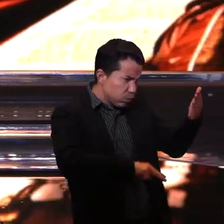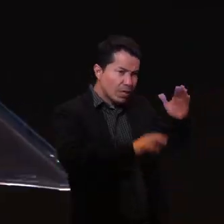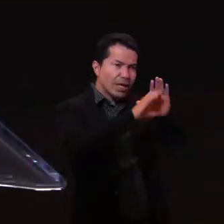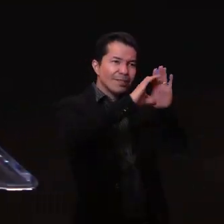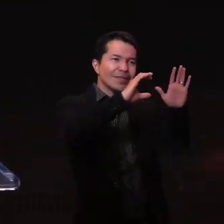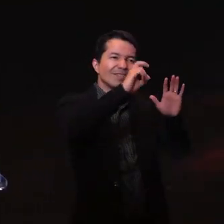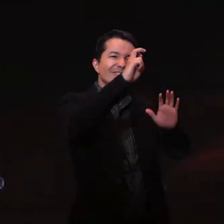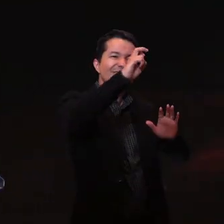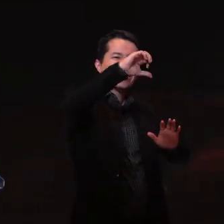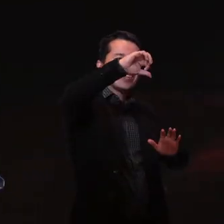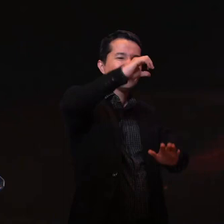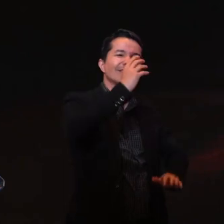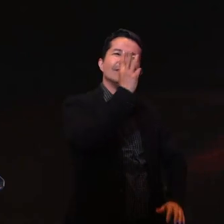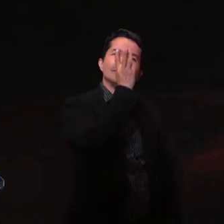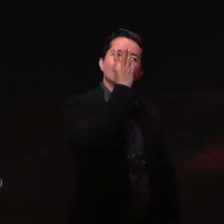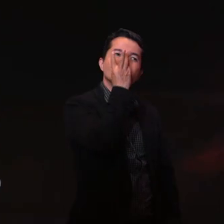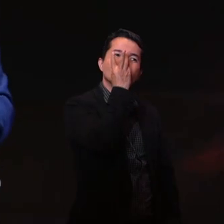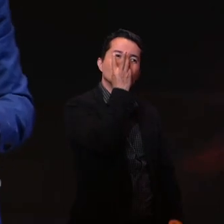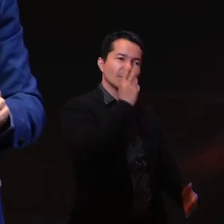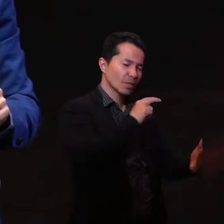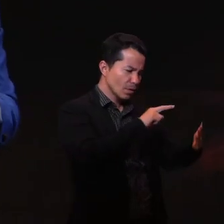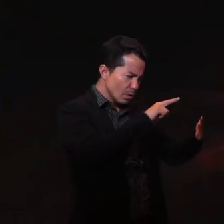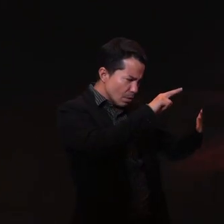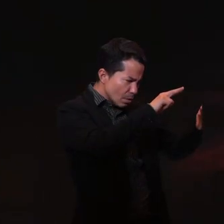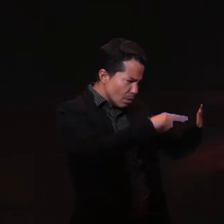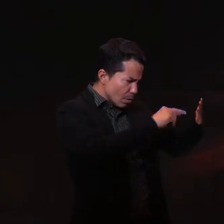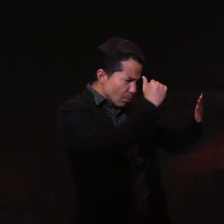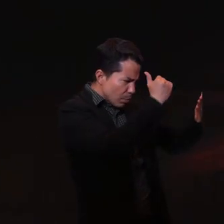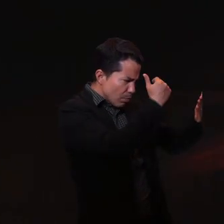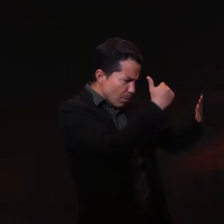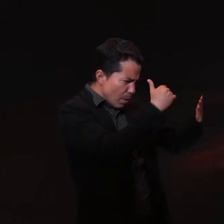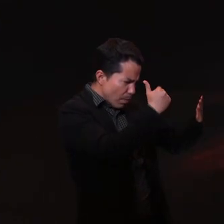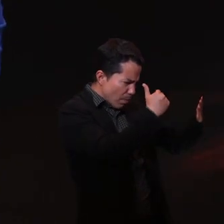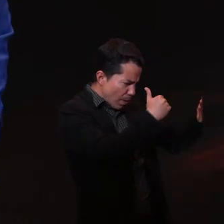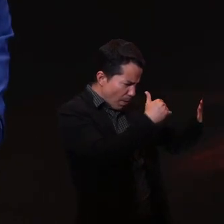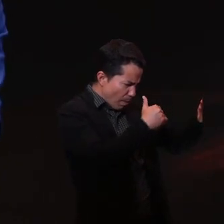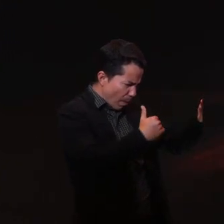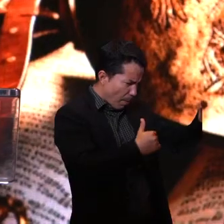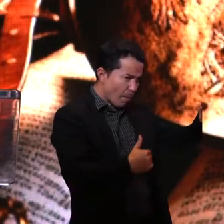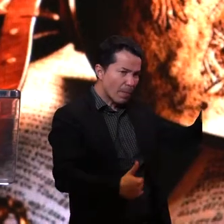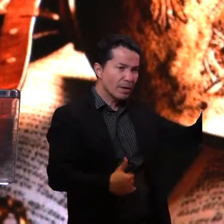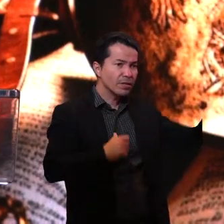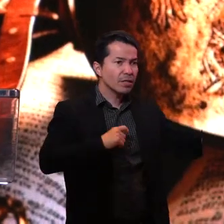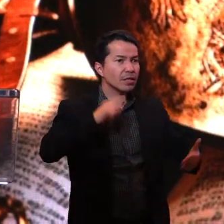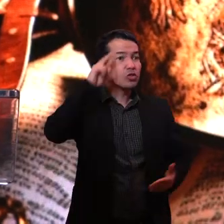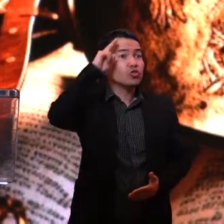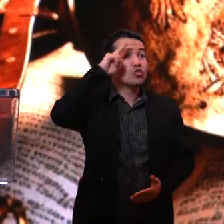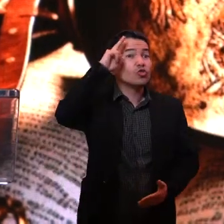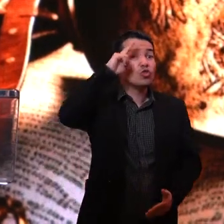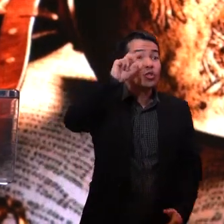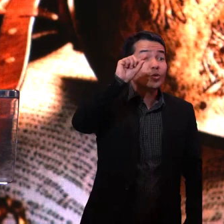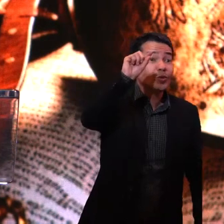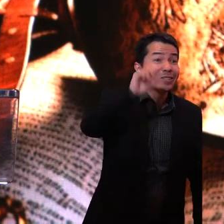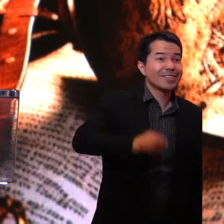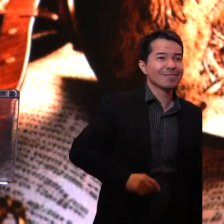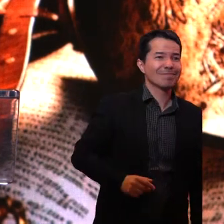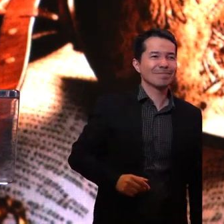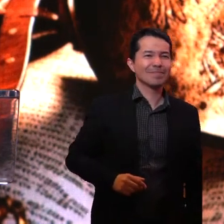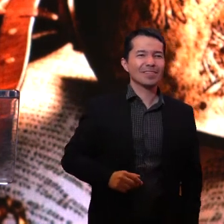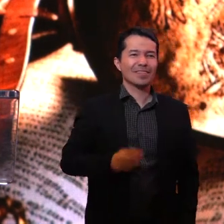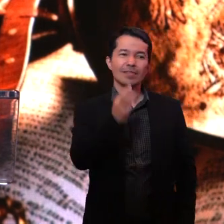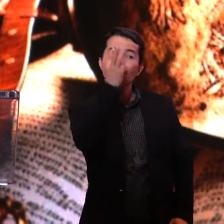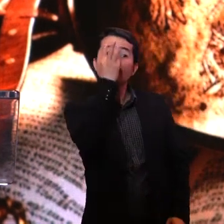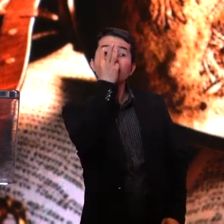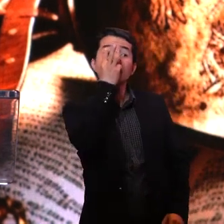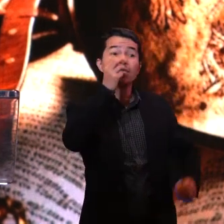59, ele começa contando para nós a nossa condição